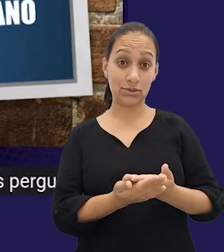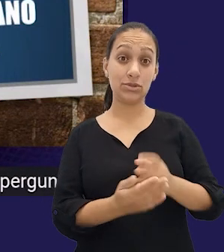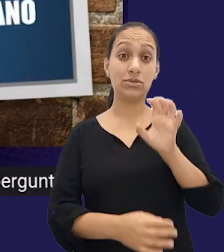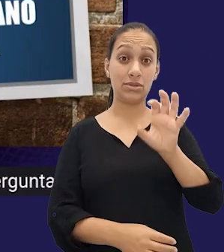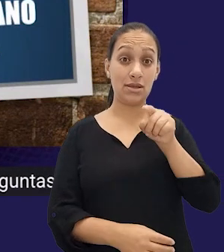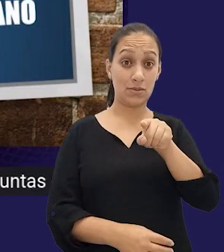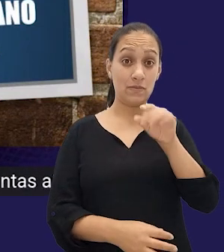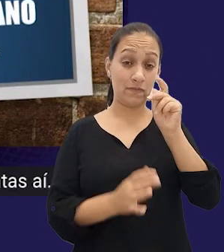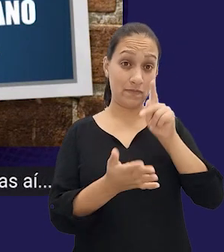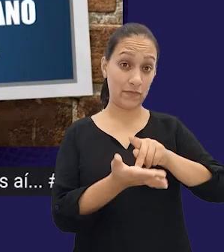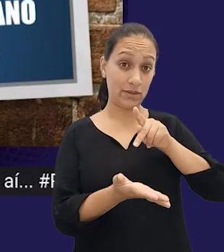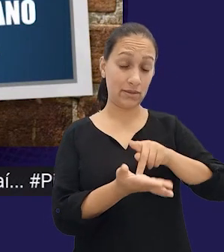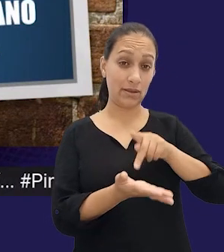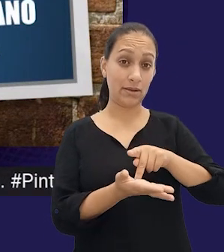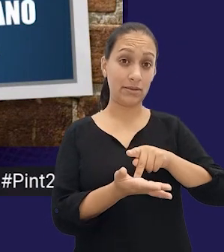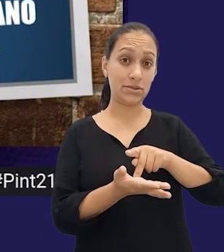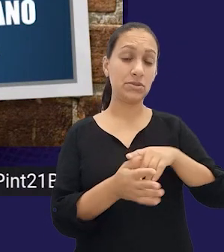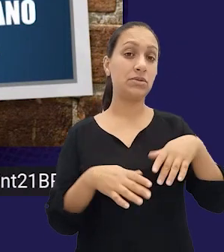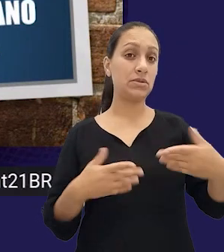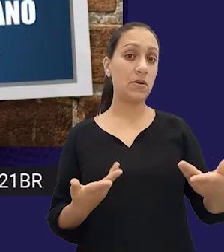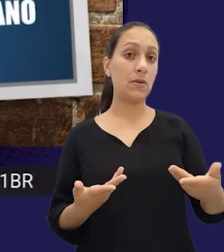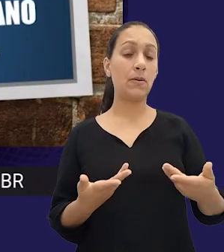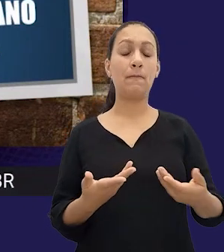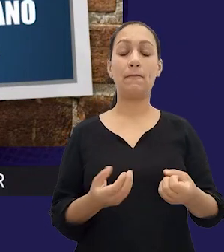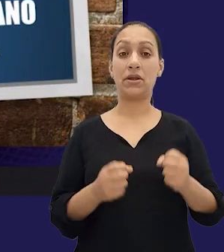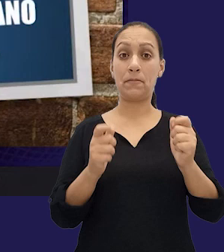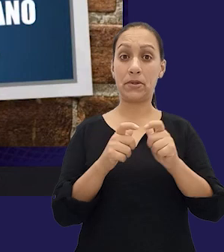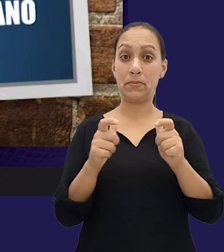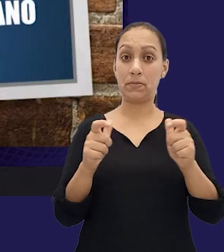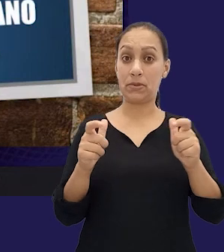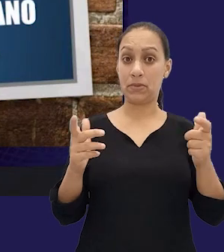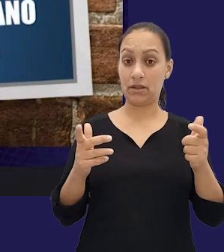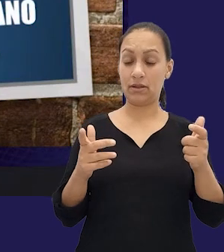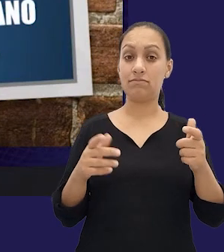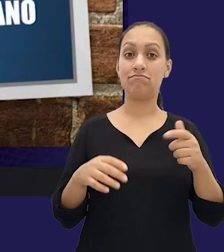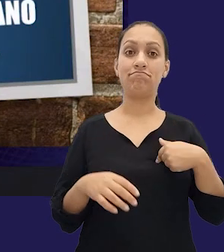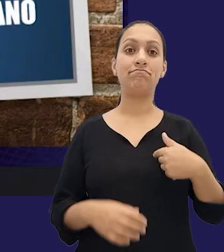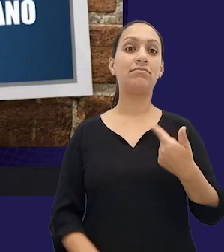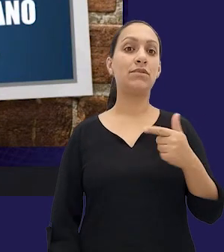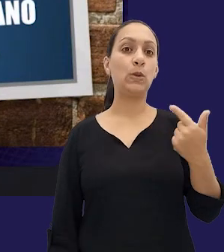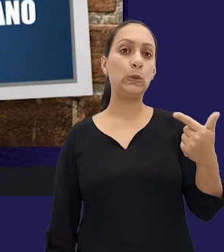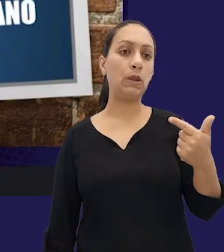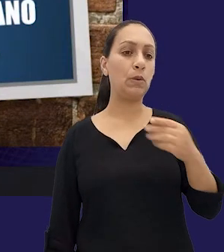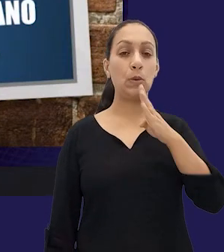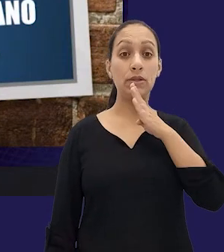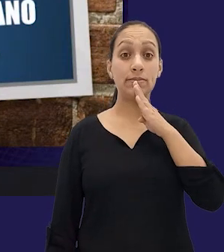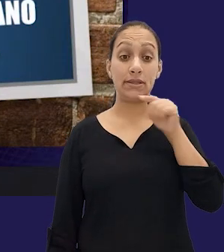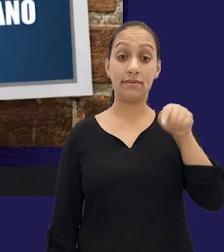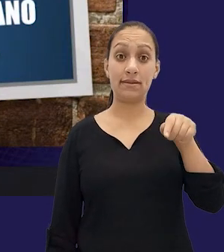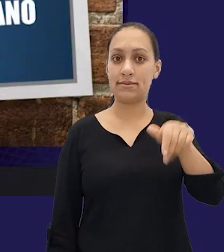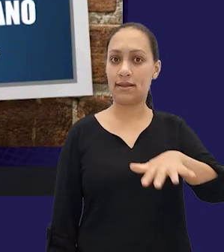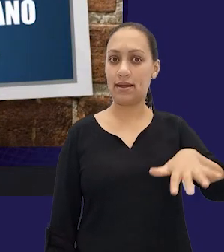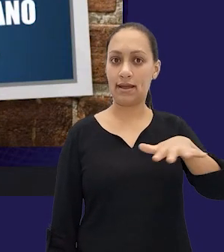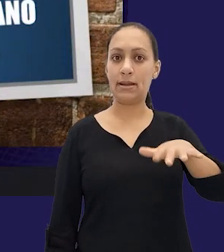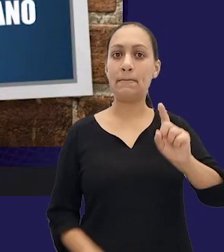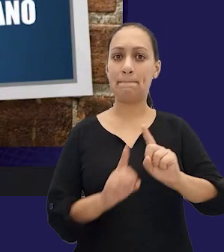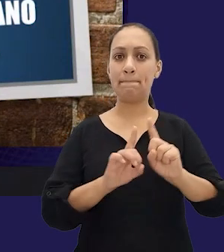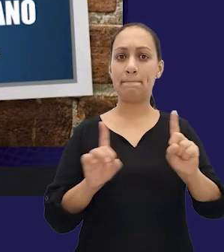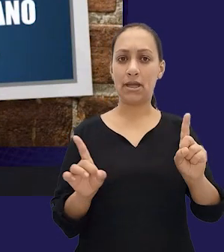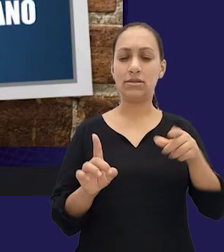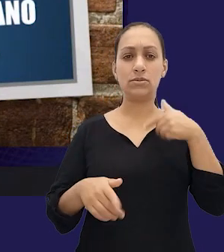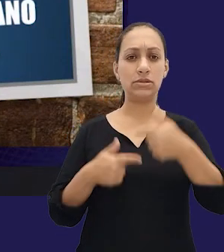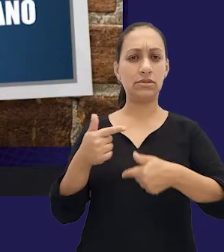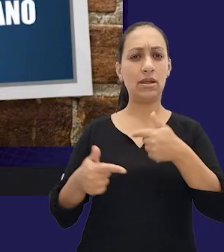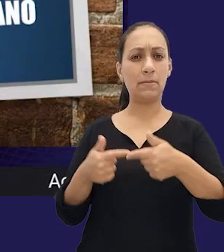tá? Então, provavelmente, como promotores de crescimento, né, eu não tenho conhecimento nesta área, mas os